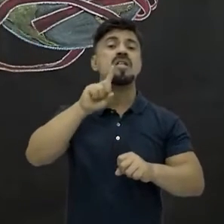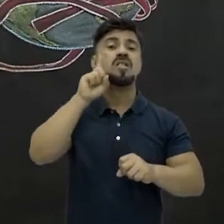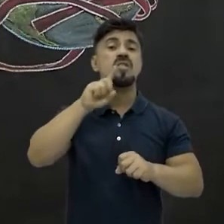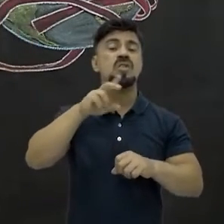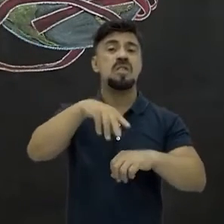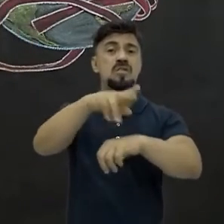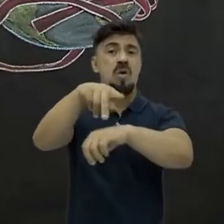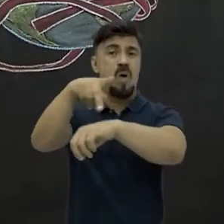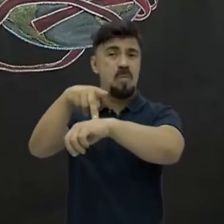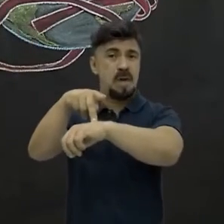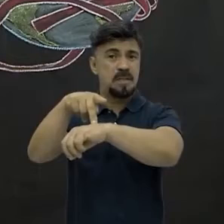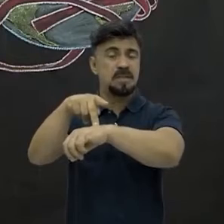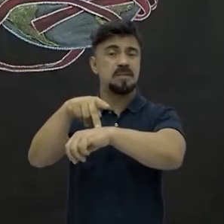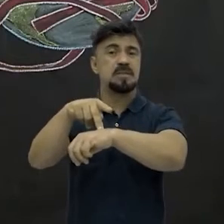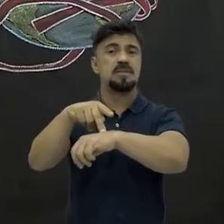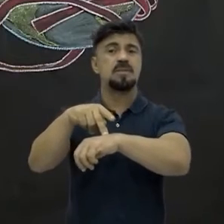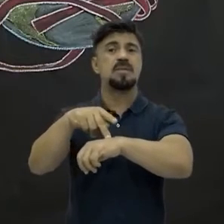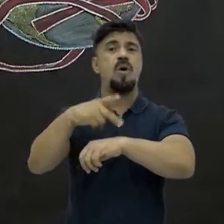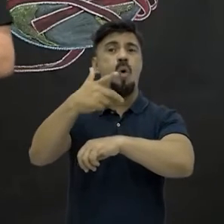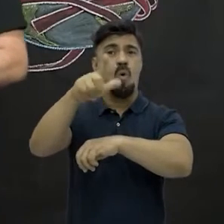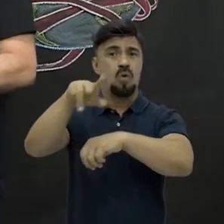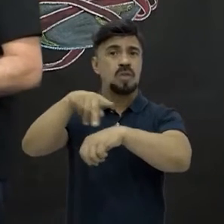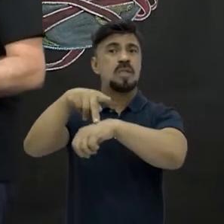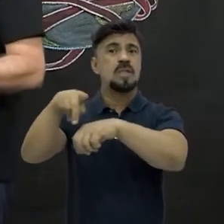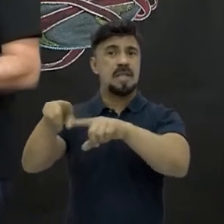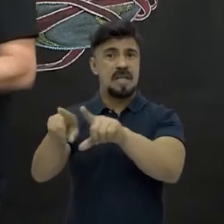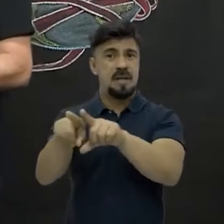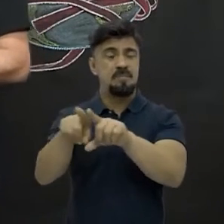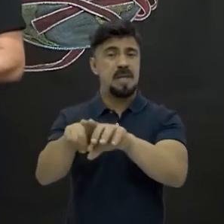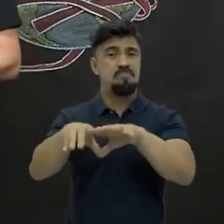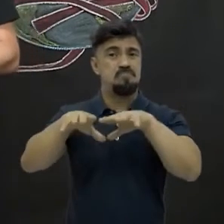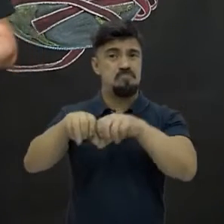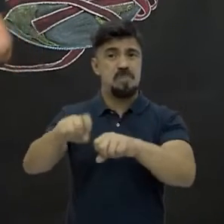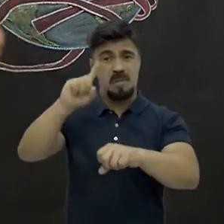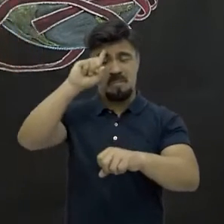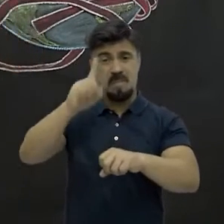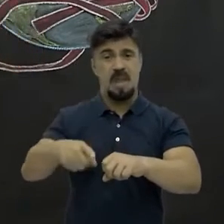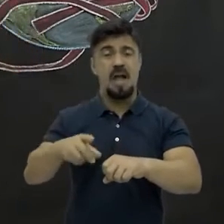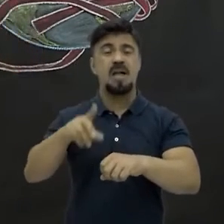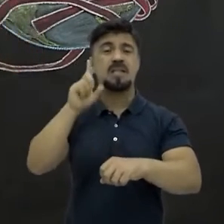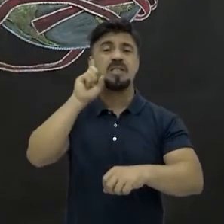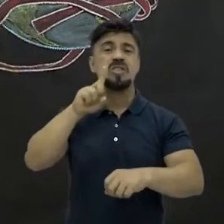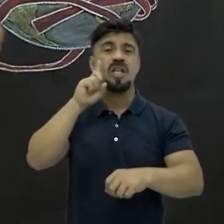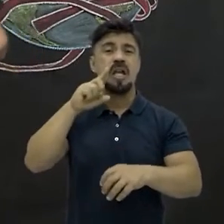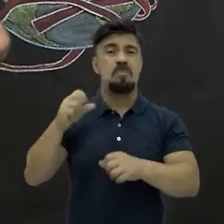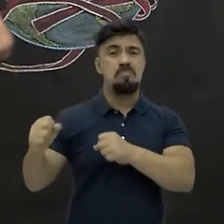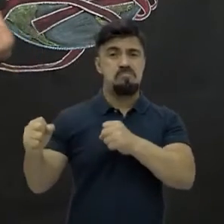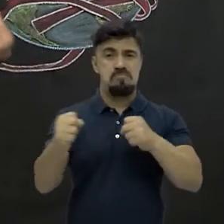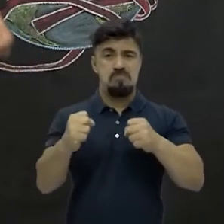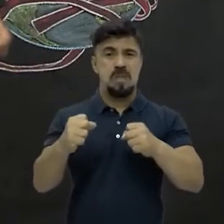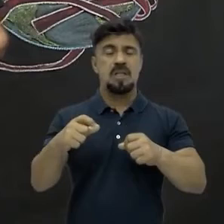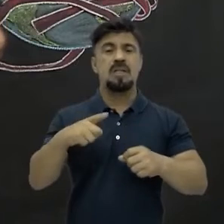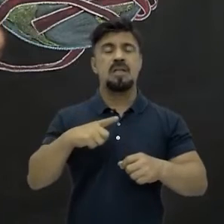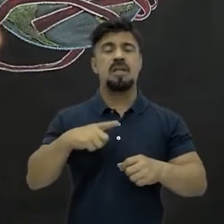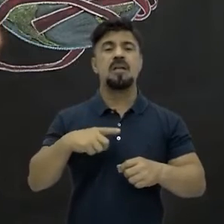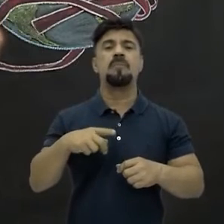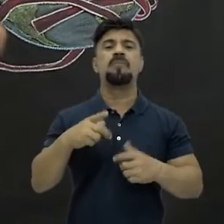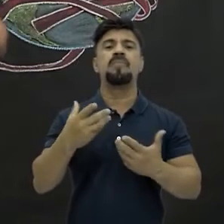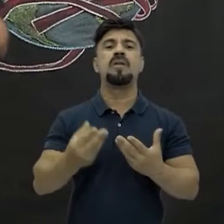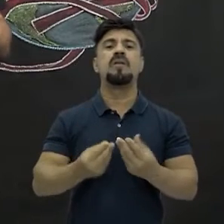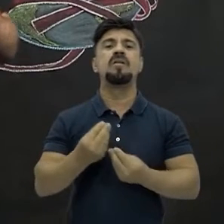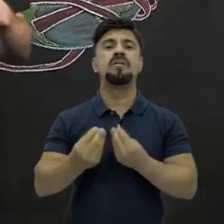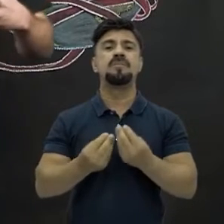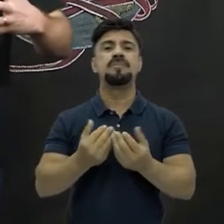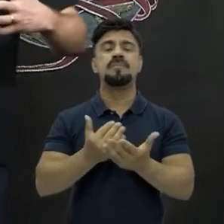com esses países e vários outros pequenos também na América Central. Assim, o poderio estadunidense passa então a ter